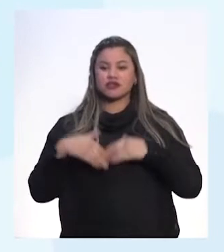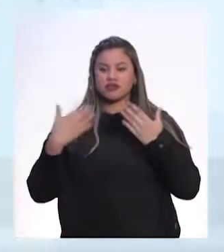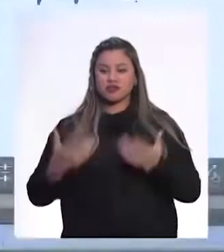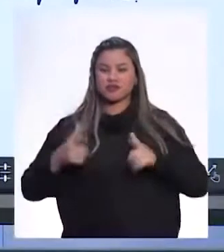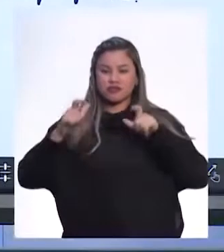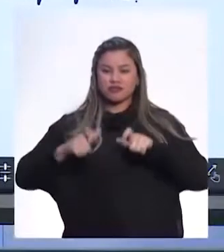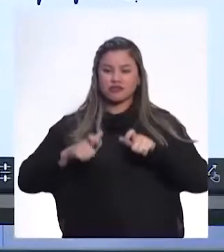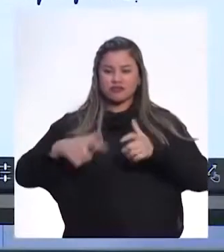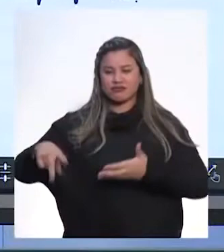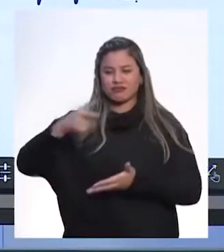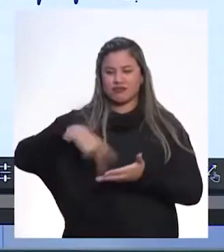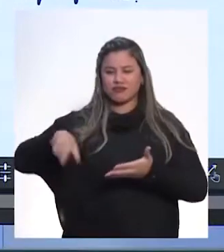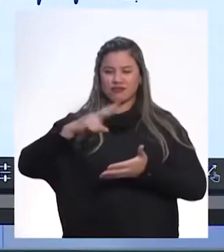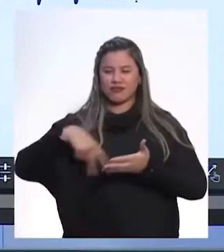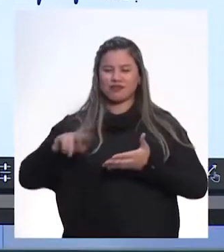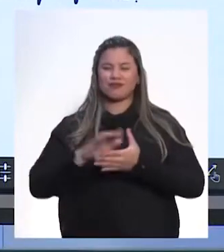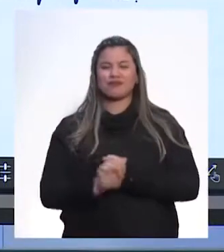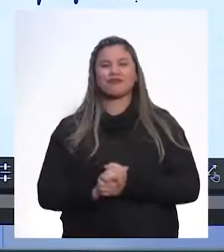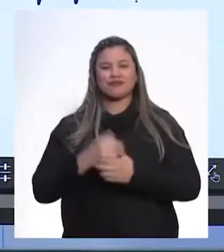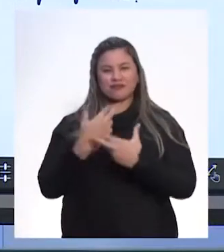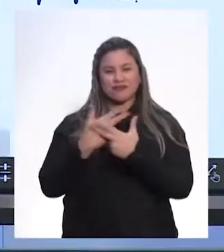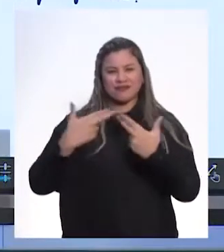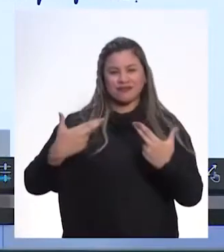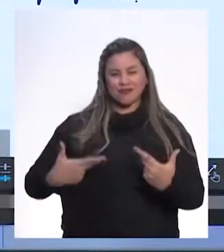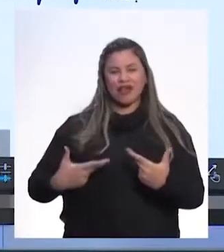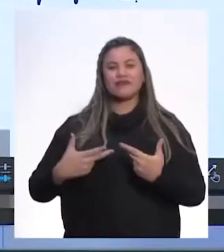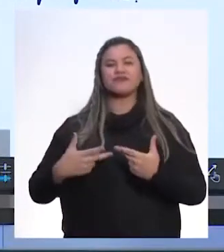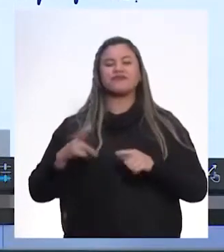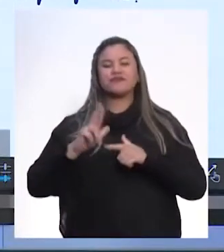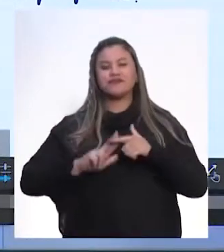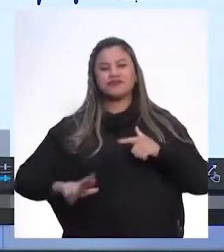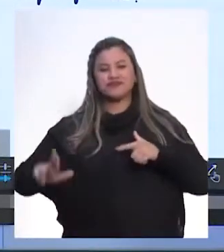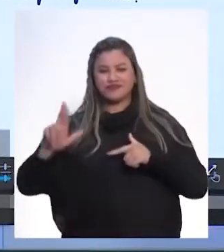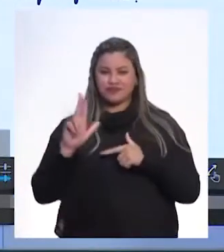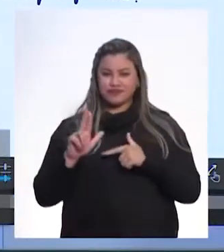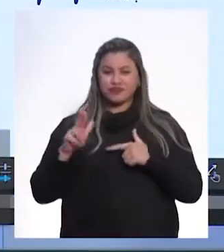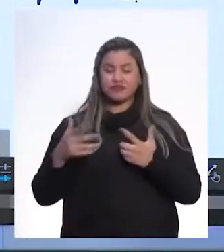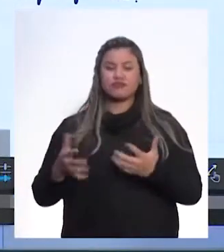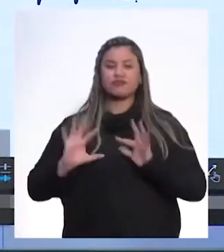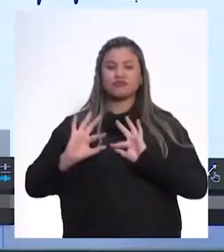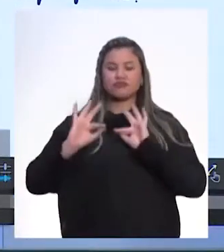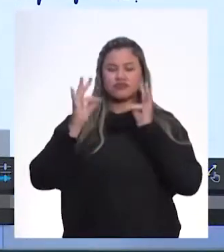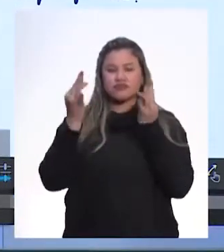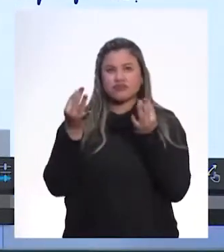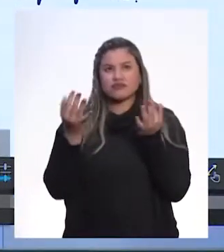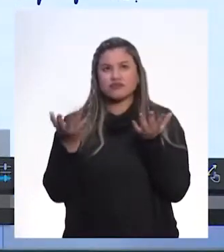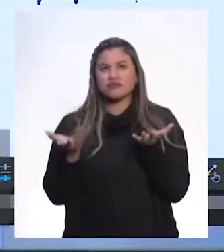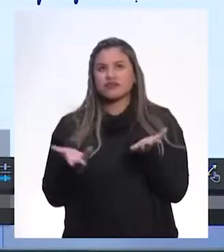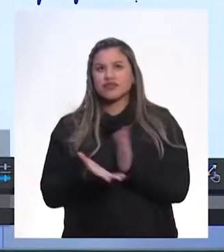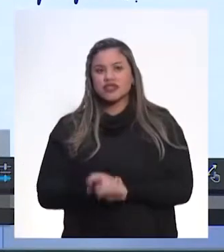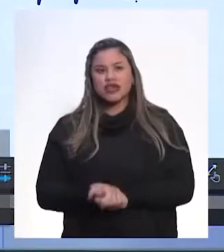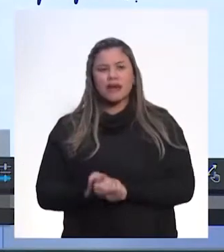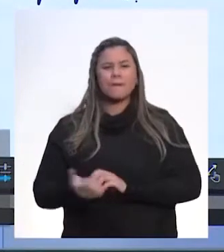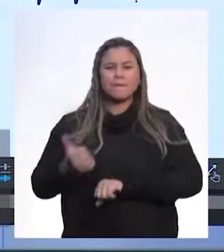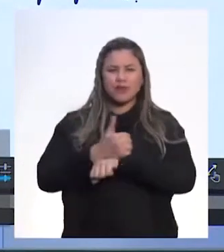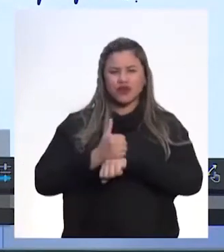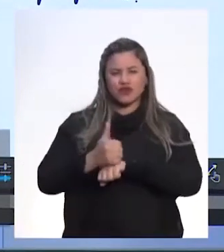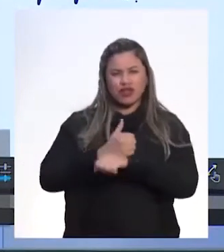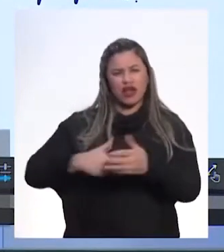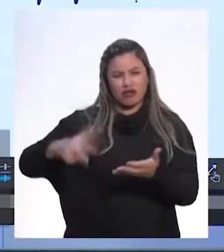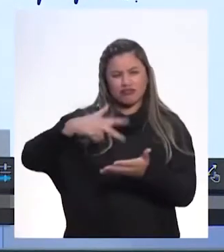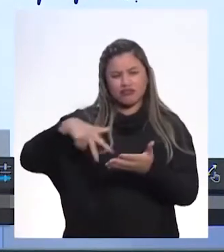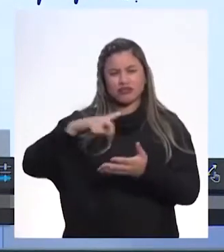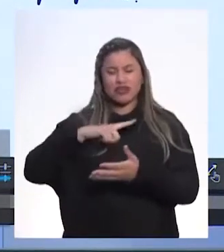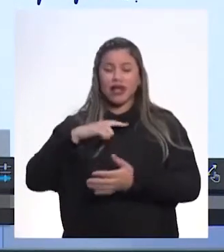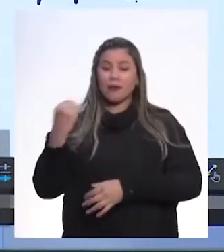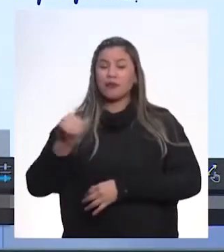dança, festivais de dança, né, que a gente vê, festivais universitários, né, festivais de dança, né, profissional, sempre são